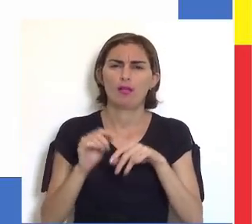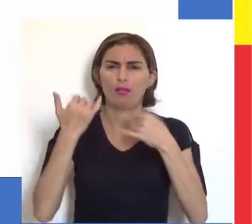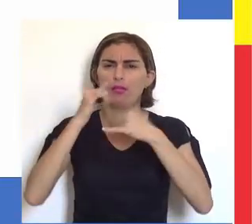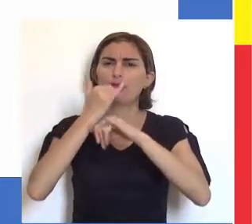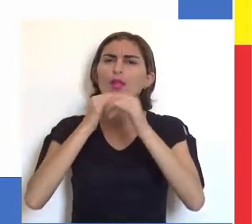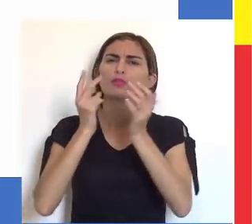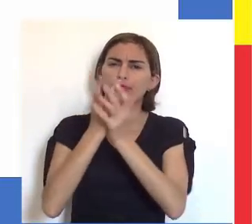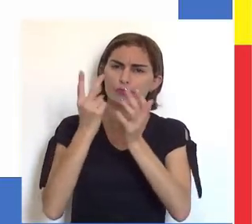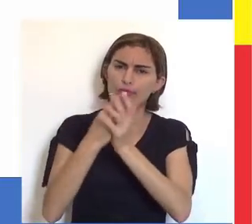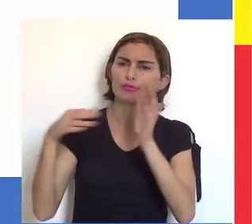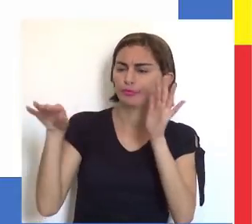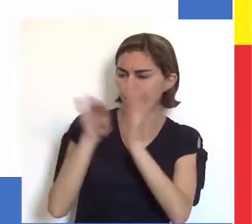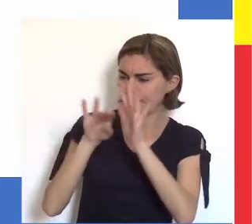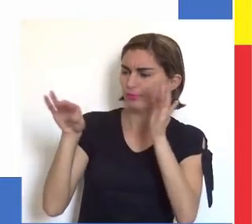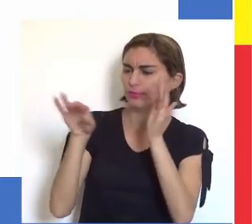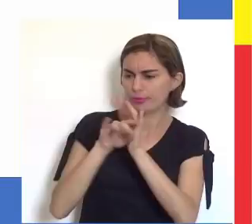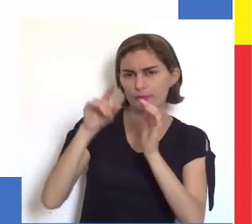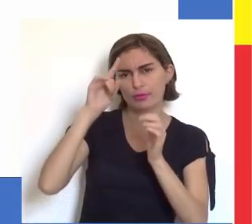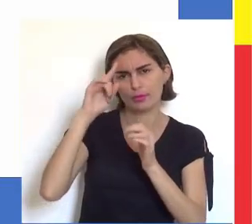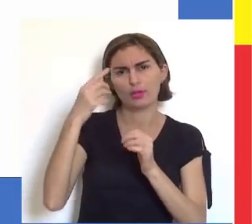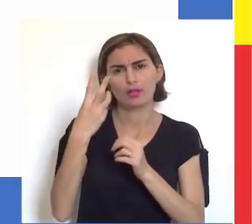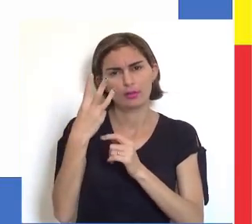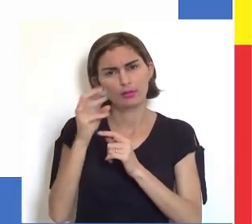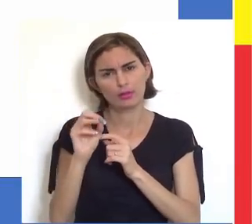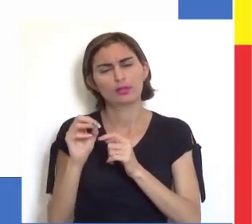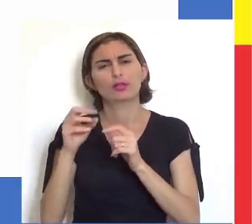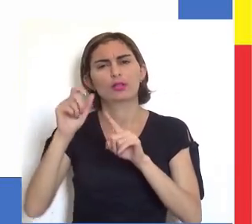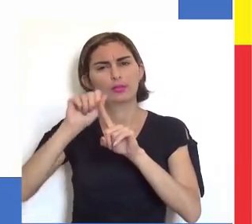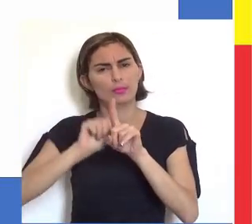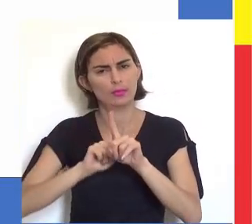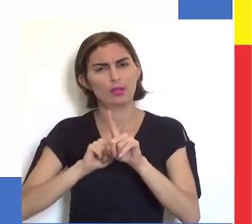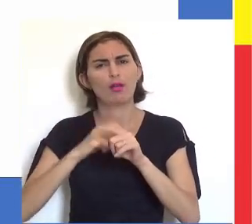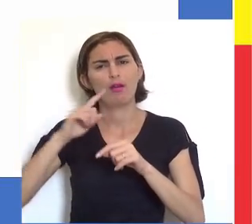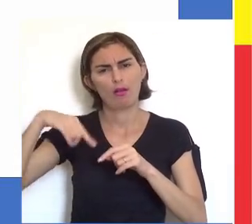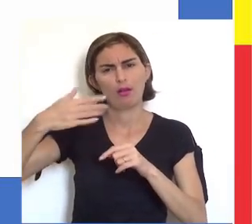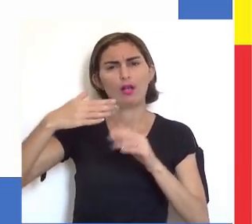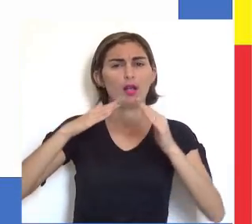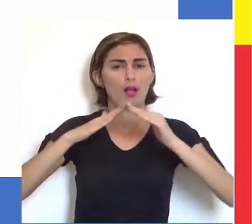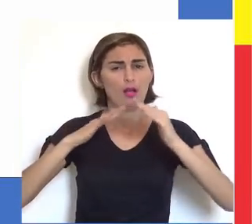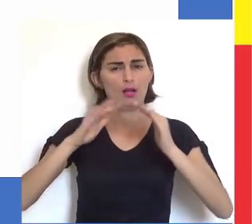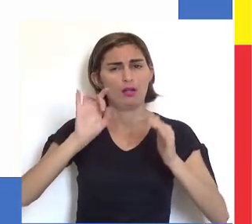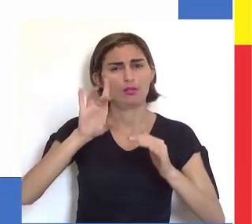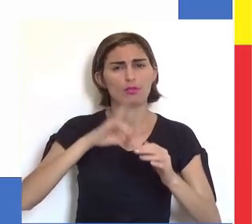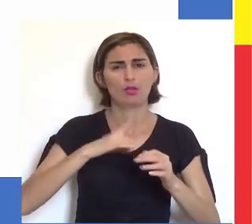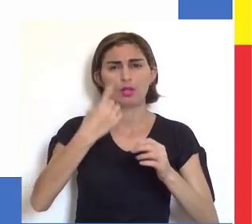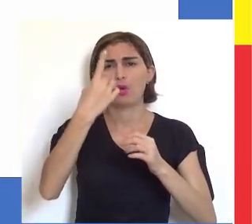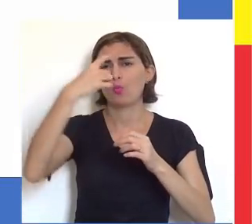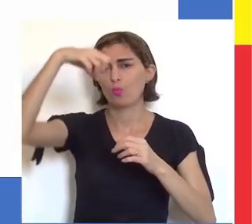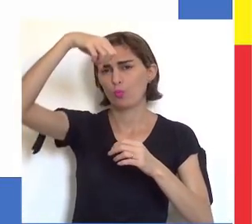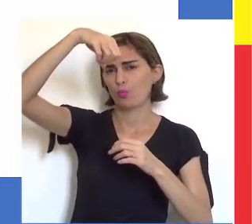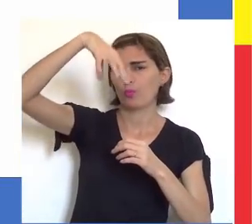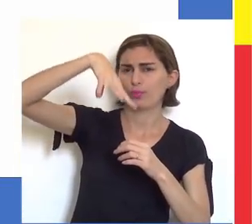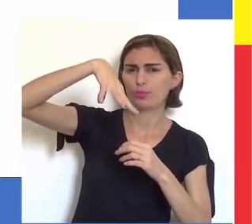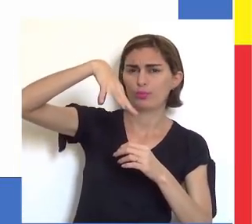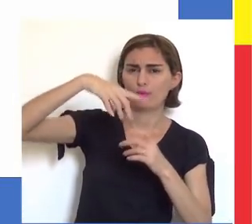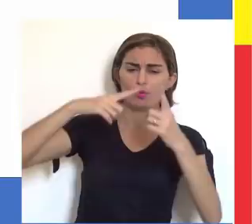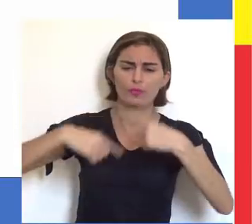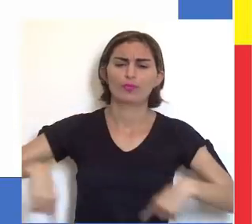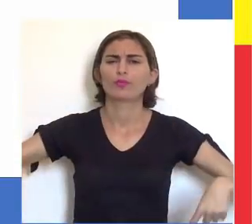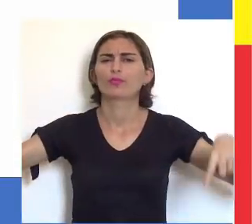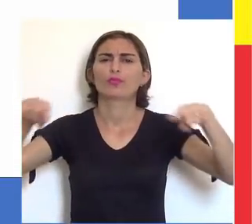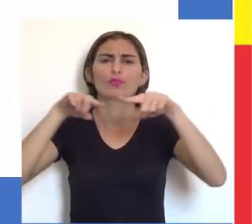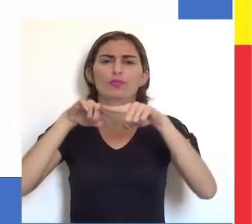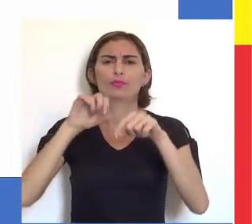energia continuava a chegar todo dia, 30 do mês. A casa tinha somente um candeeiro e em volta